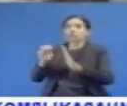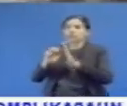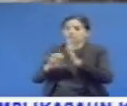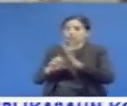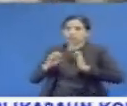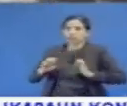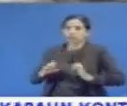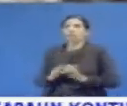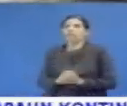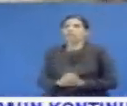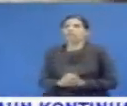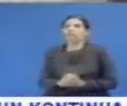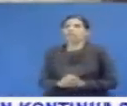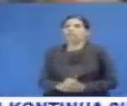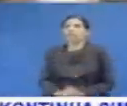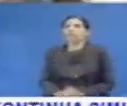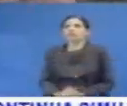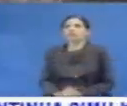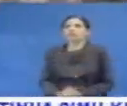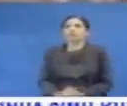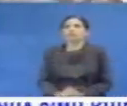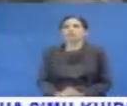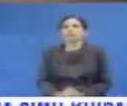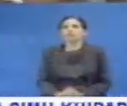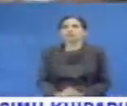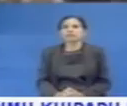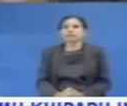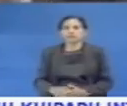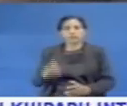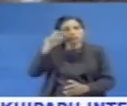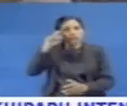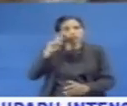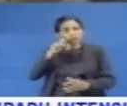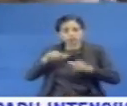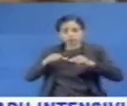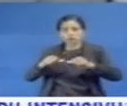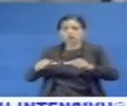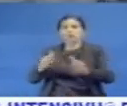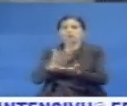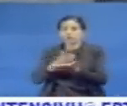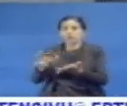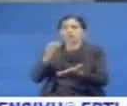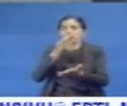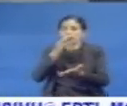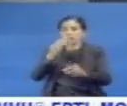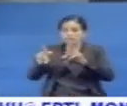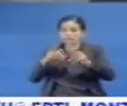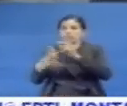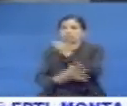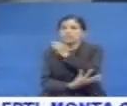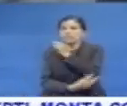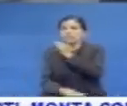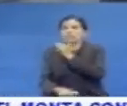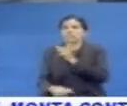Ex-líder resistência Kairala Xanana Guzmão continua sábado no domingo, distribui a ramba vulnerável sira e